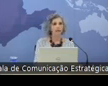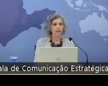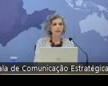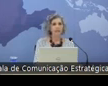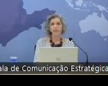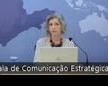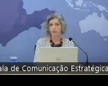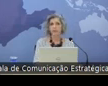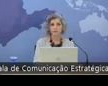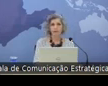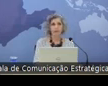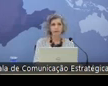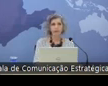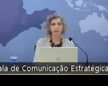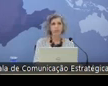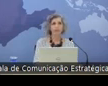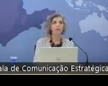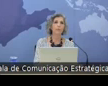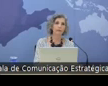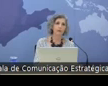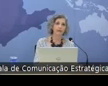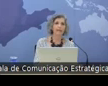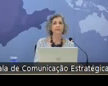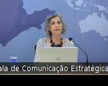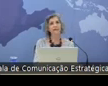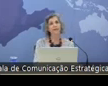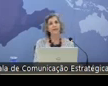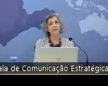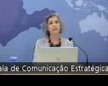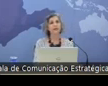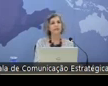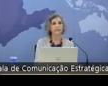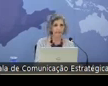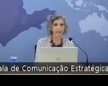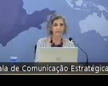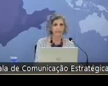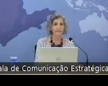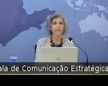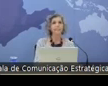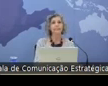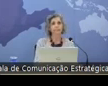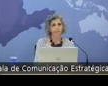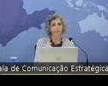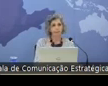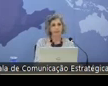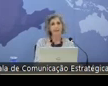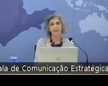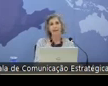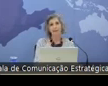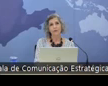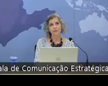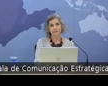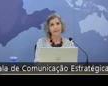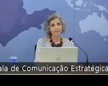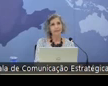serviços no site que às vezes os pais esquece de notificar porque ele acompanha a mulher ela ficar grave de festa notificar que ela tá grávida né então no